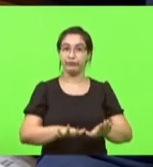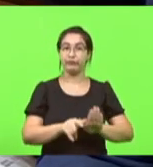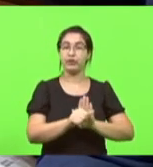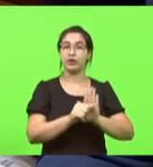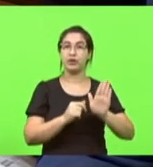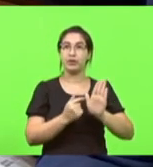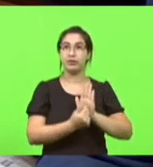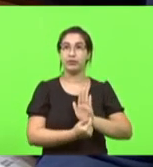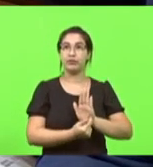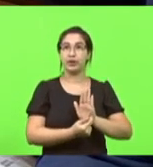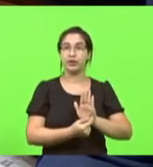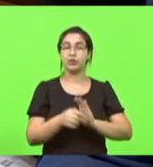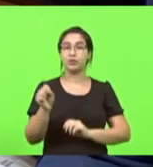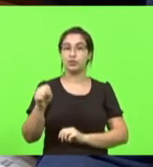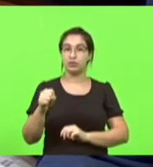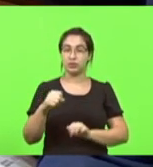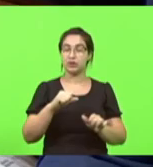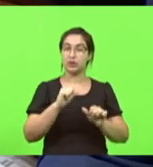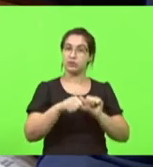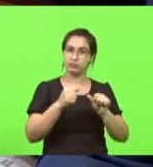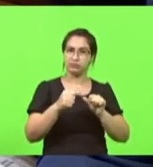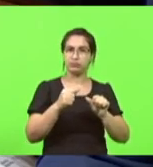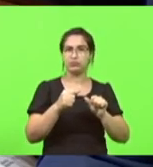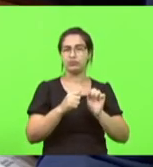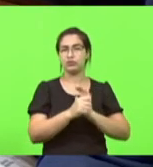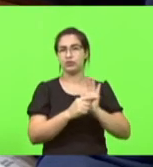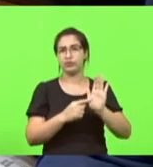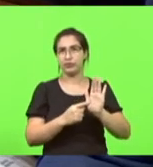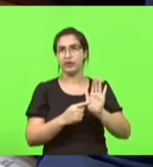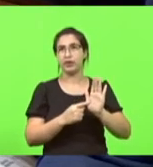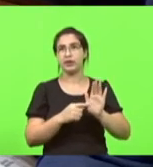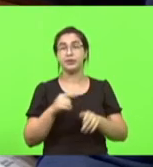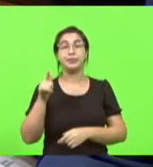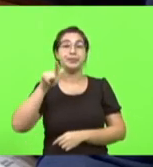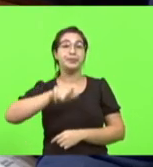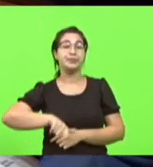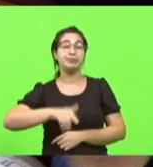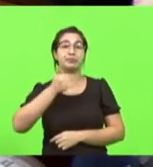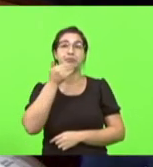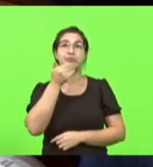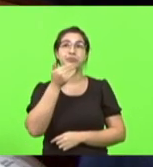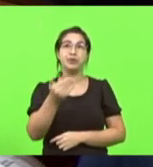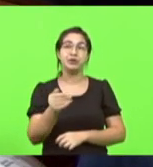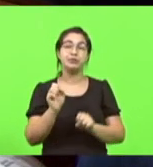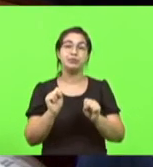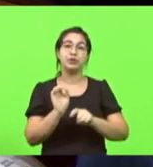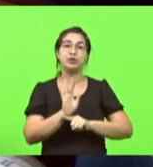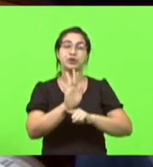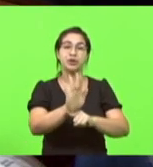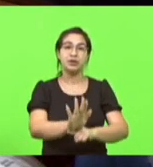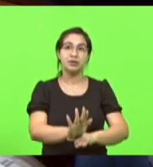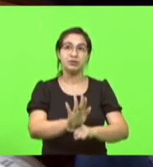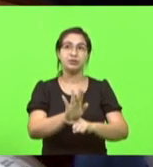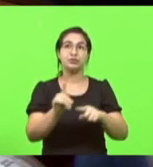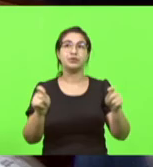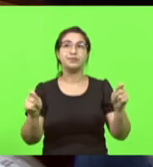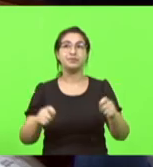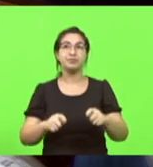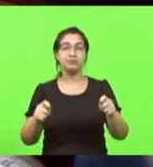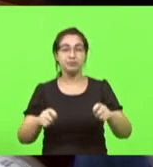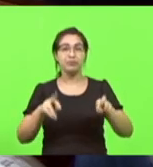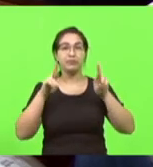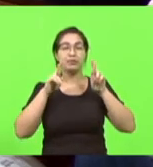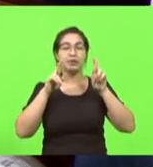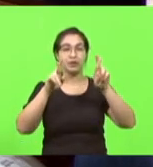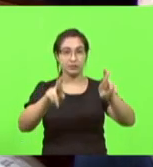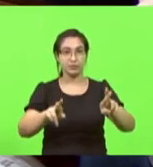aliás, votar sim pela manutenção do veto, e pedir também àqueles que puderem nos ajudar, até para, em respeito à